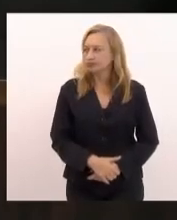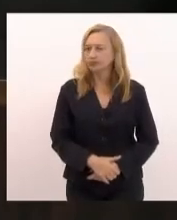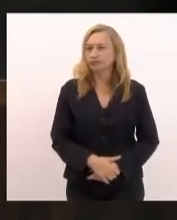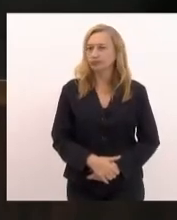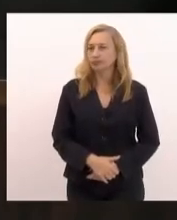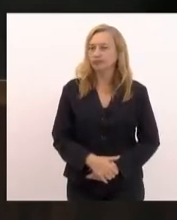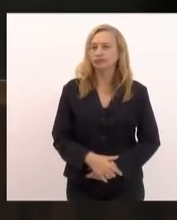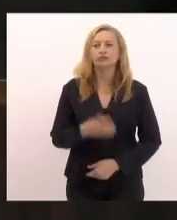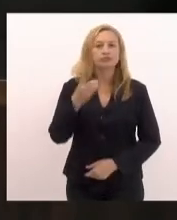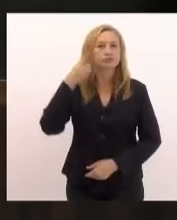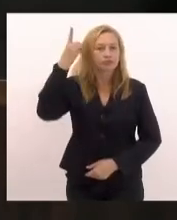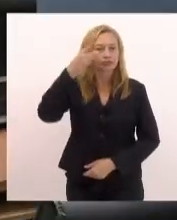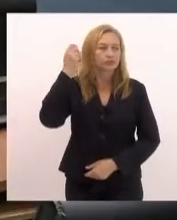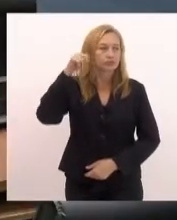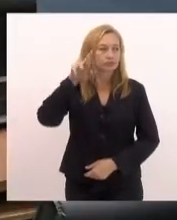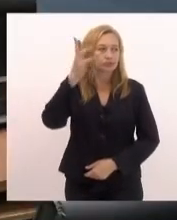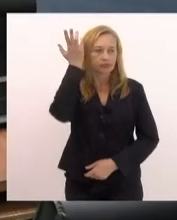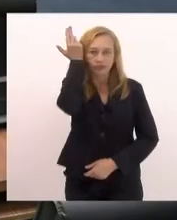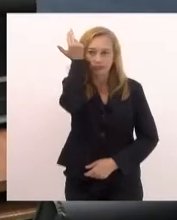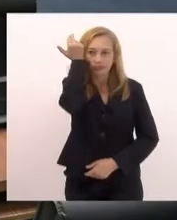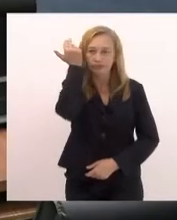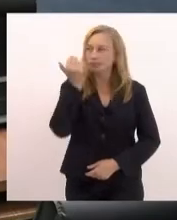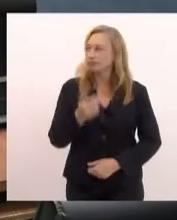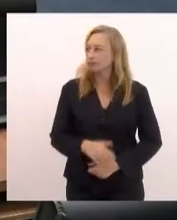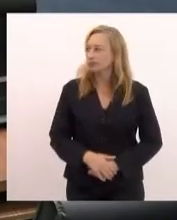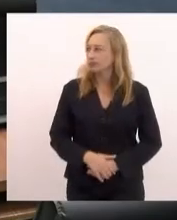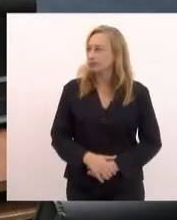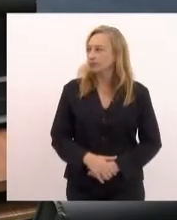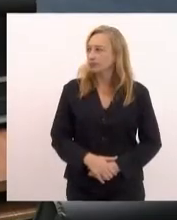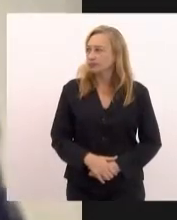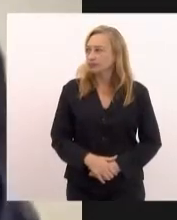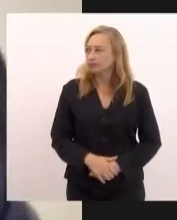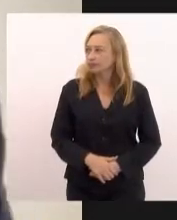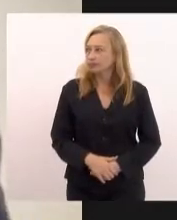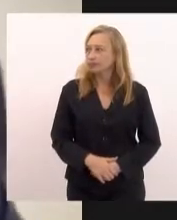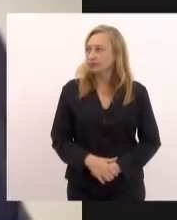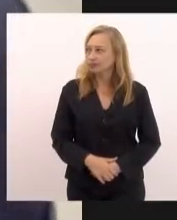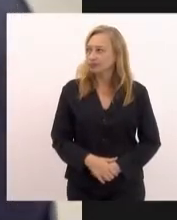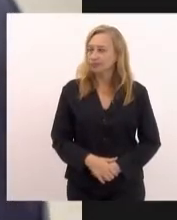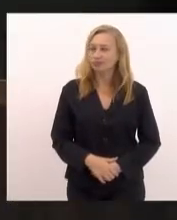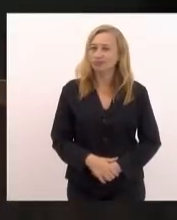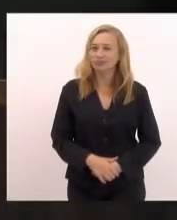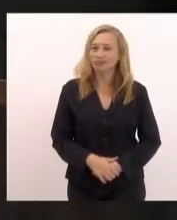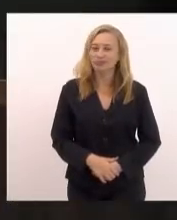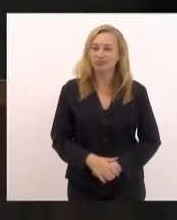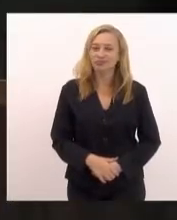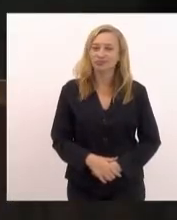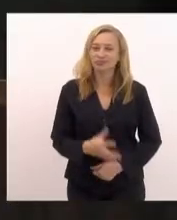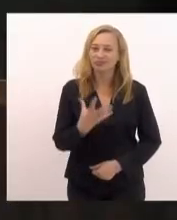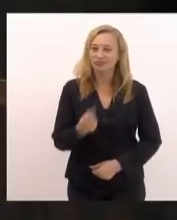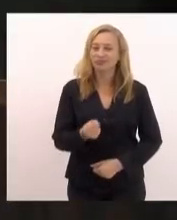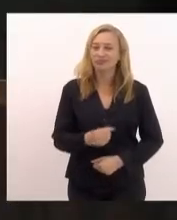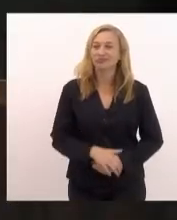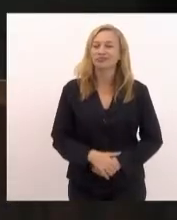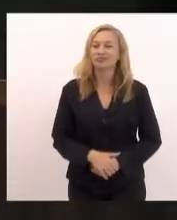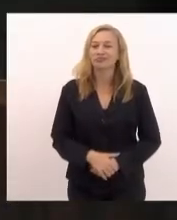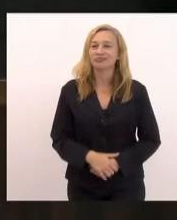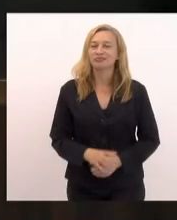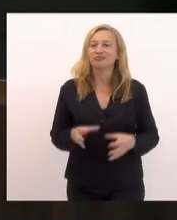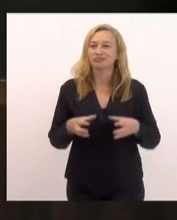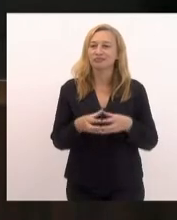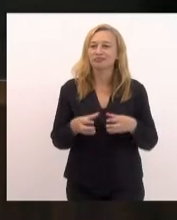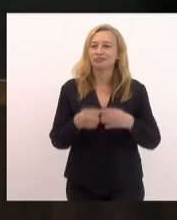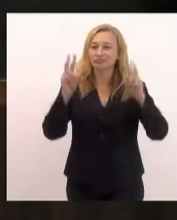Deputado Eliomar Coelho. Favorável, senhor presidente. Rosenberg foi favorável. Obrigado, Rosenberg. Pela Comissão de